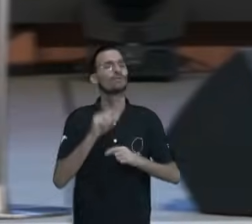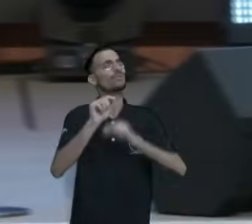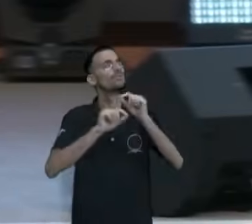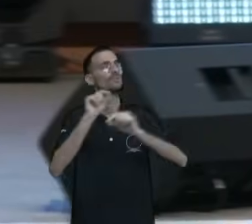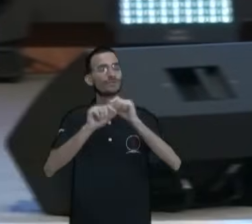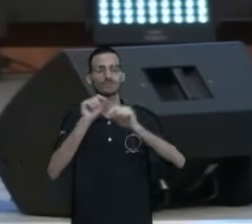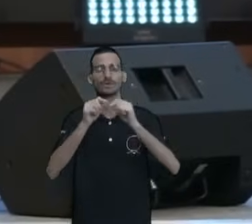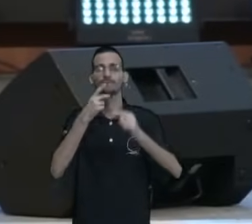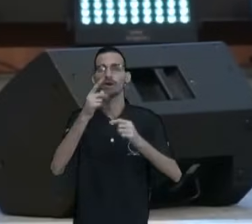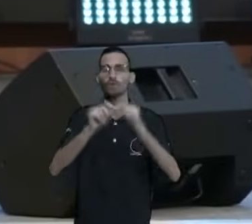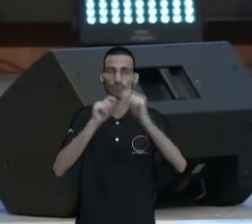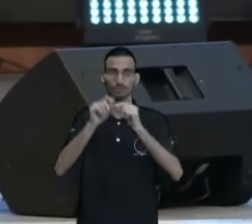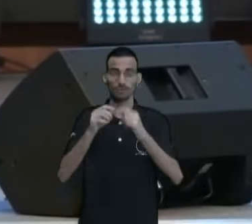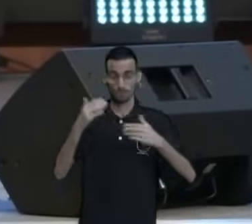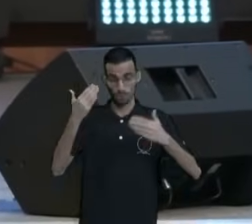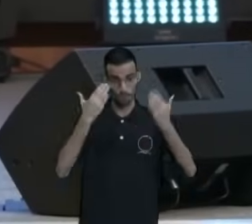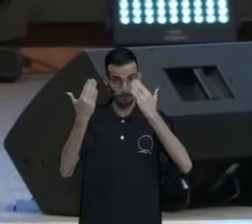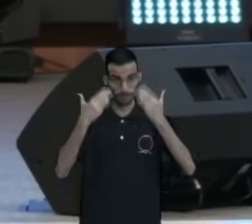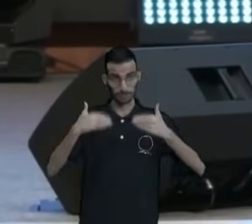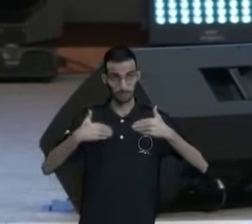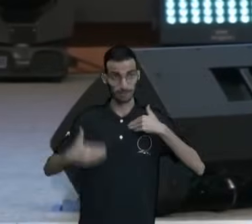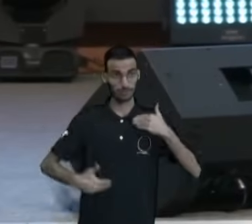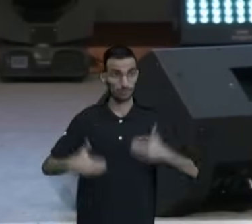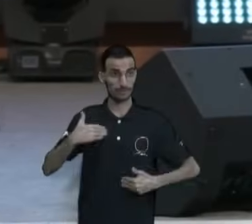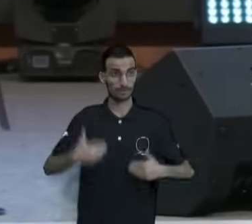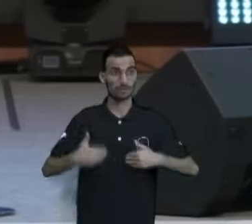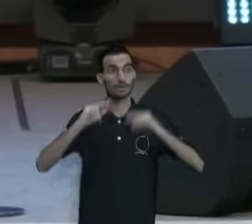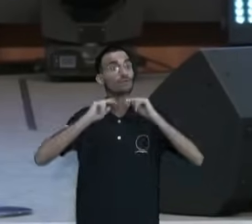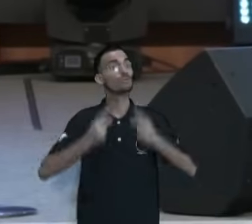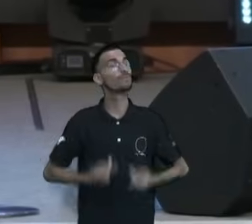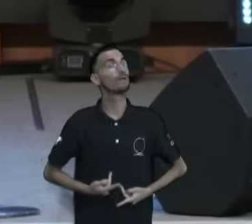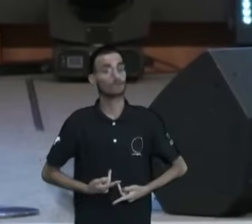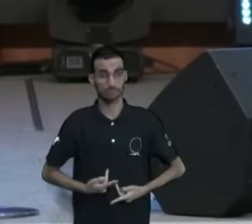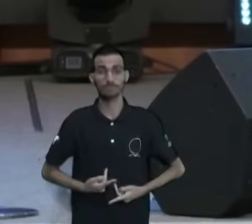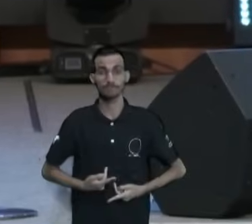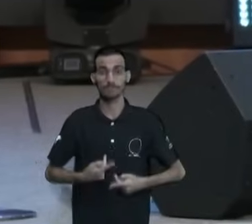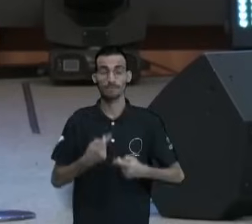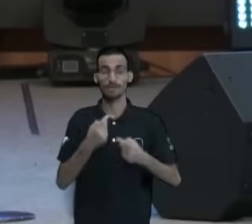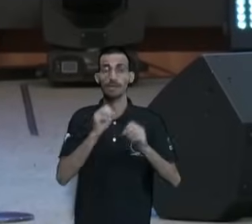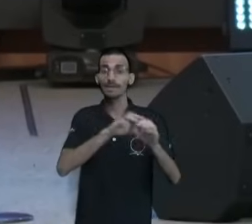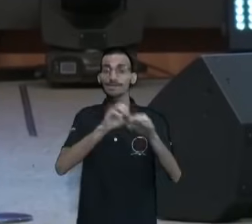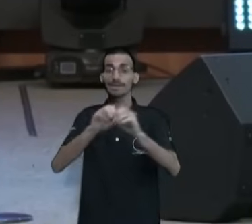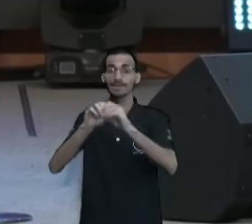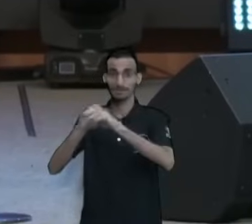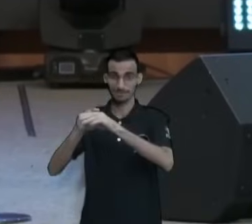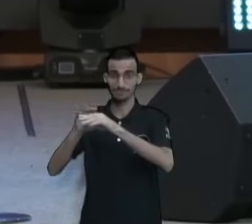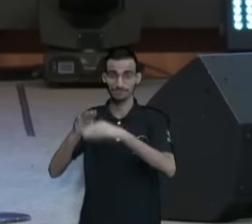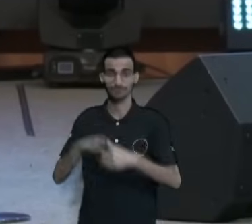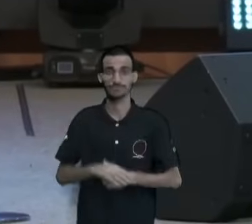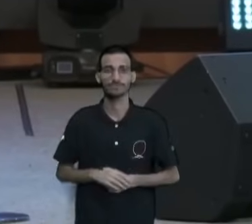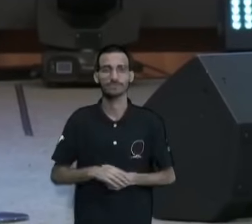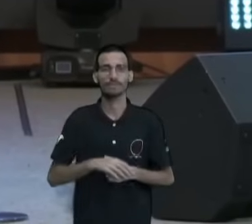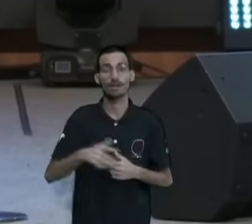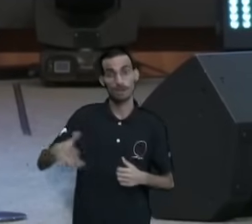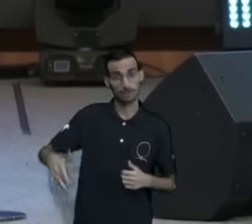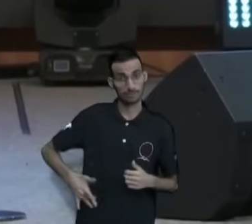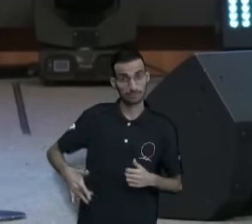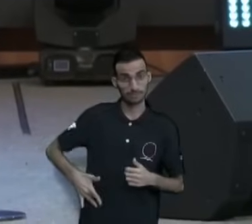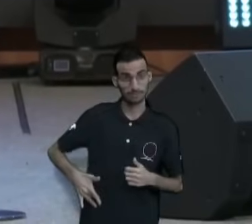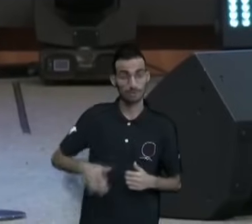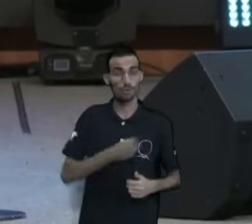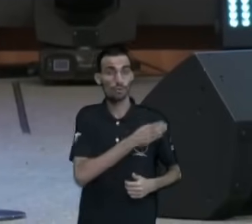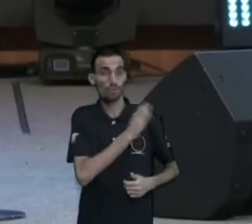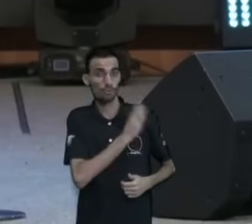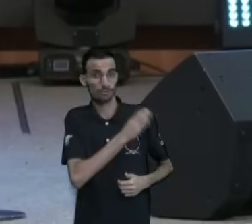humano com a igreja que que ele tá ensinando fígado baço coração rins